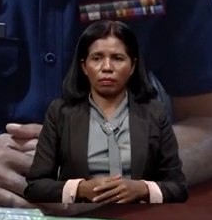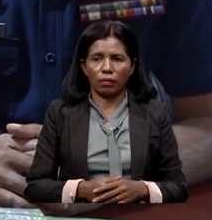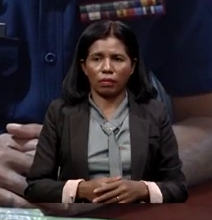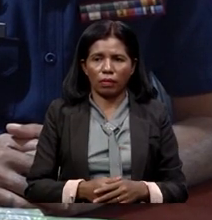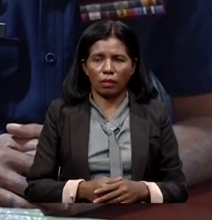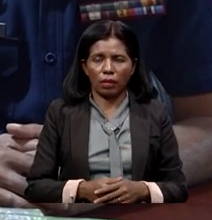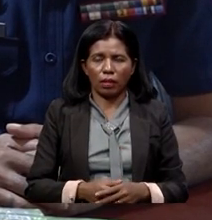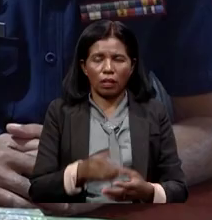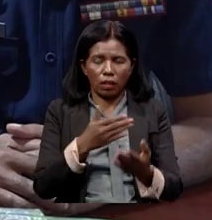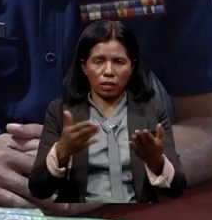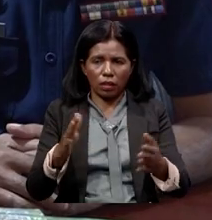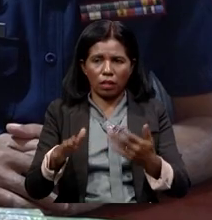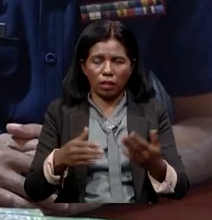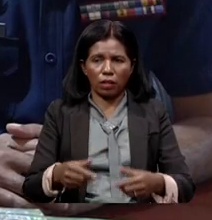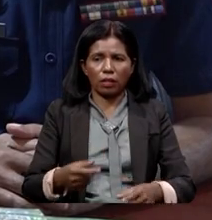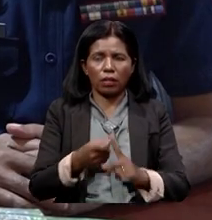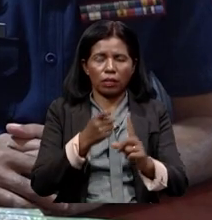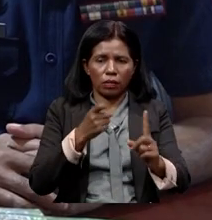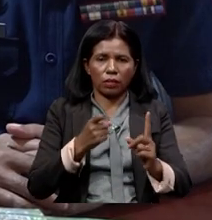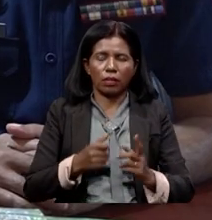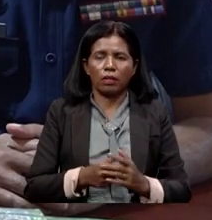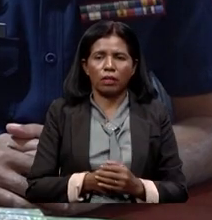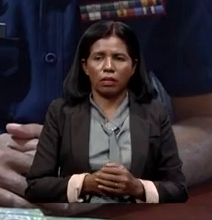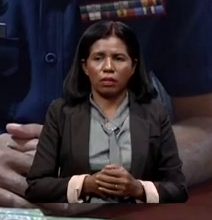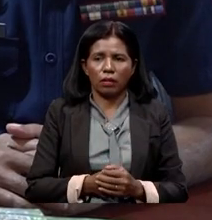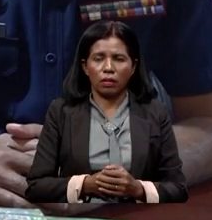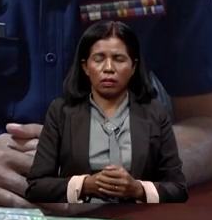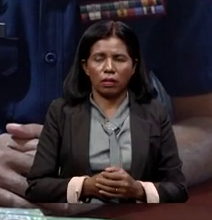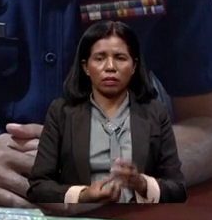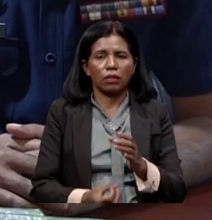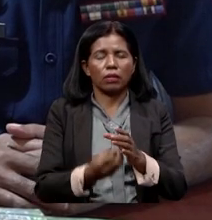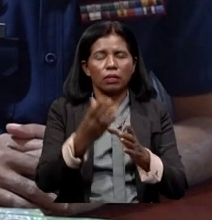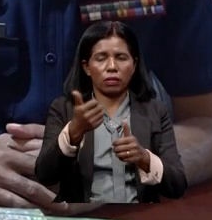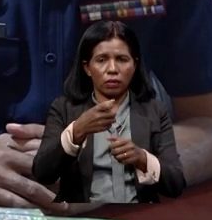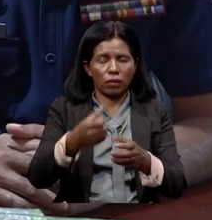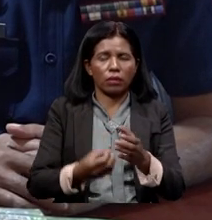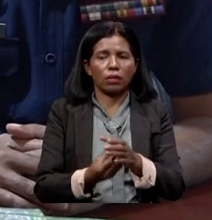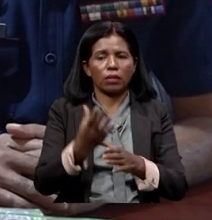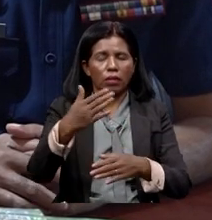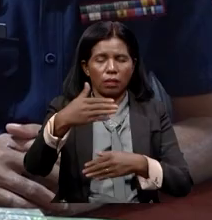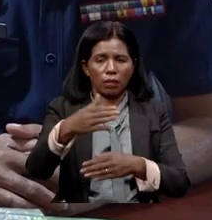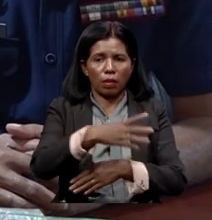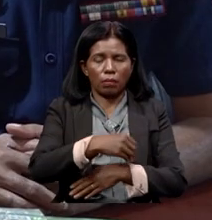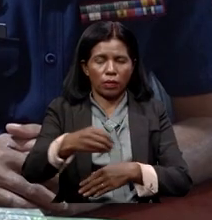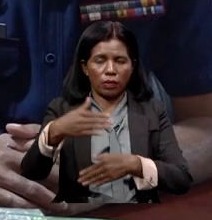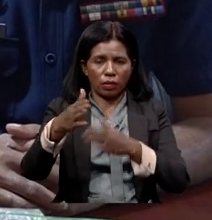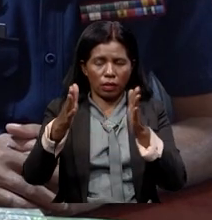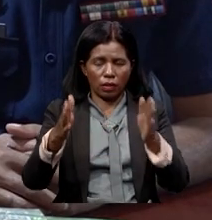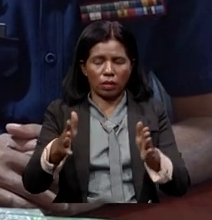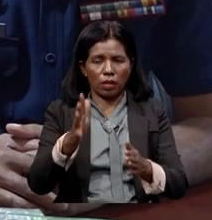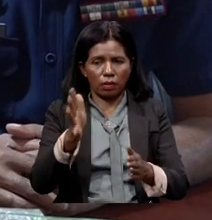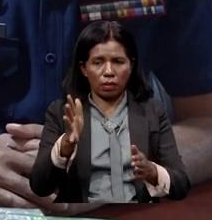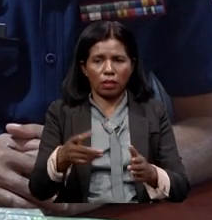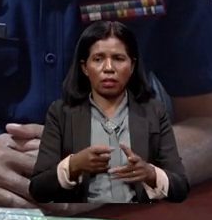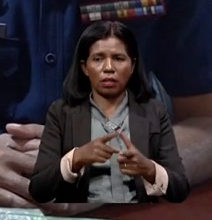objetos apreendidos sira né composto usi foguetes Kaisa Limanolu neve e Kaisa